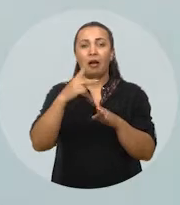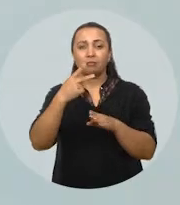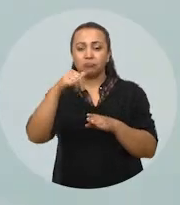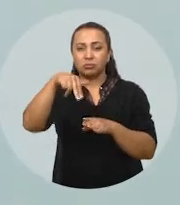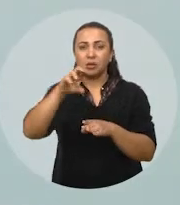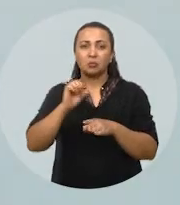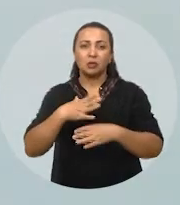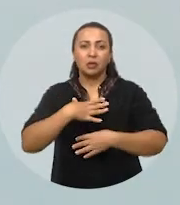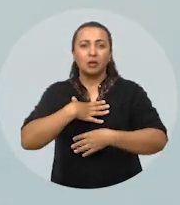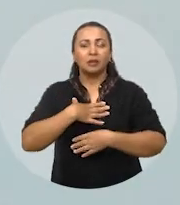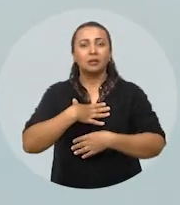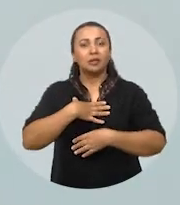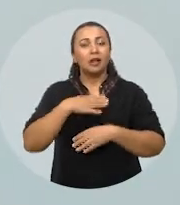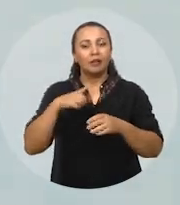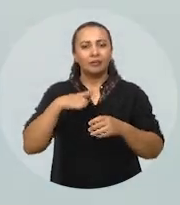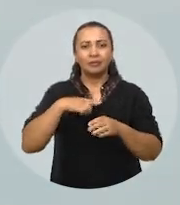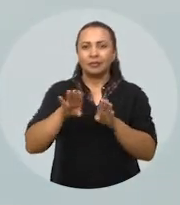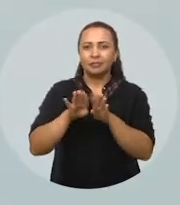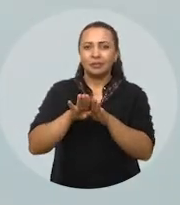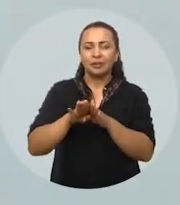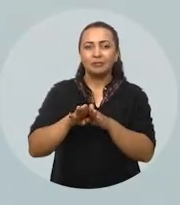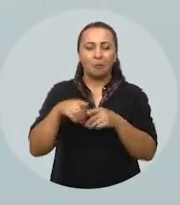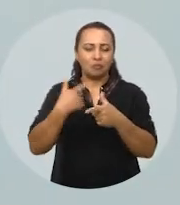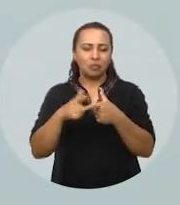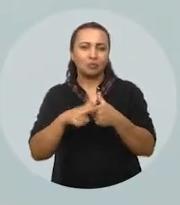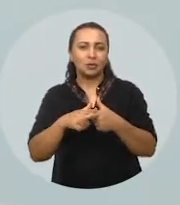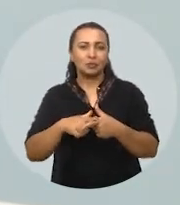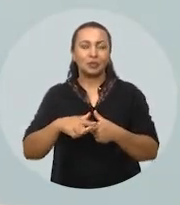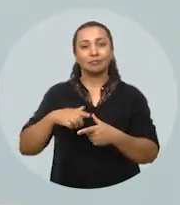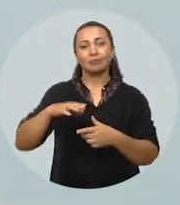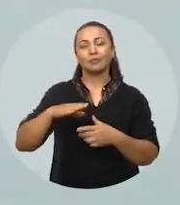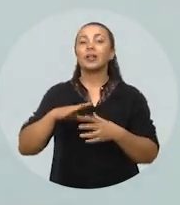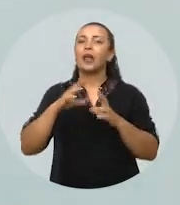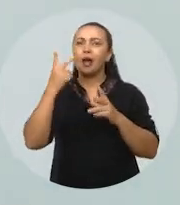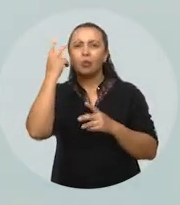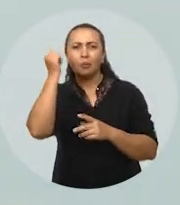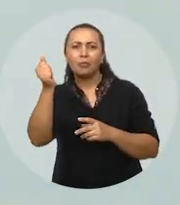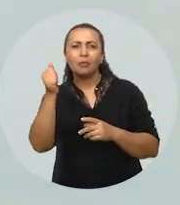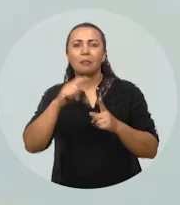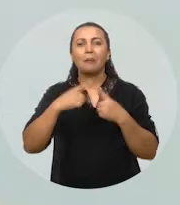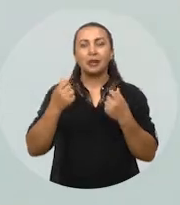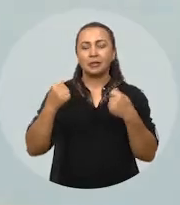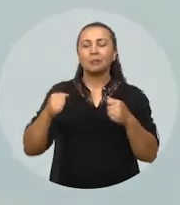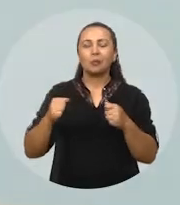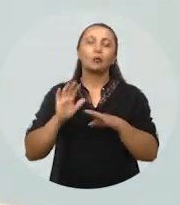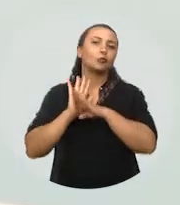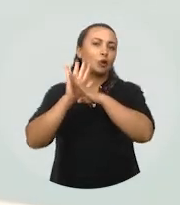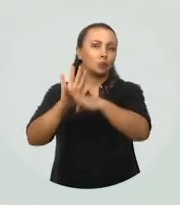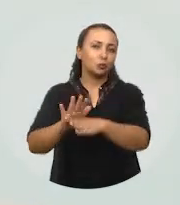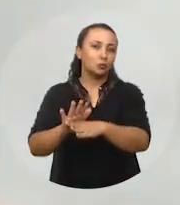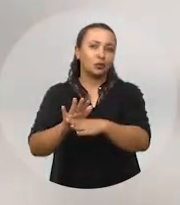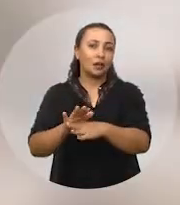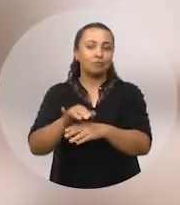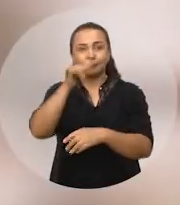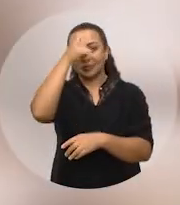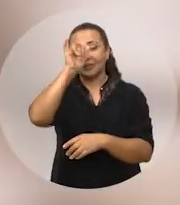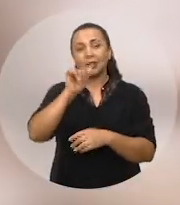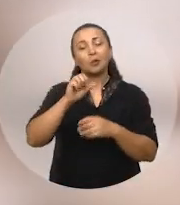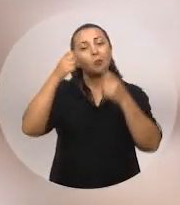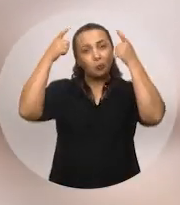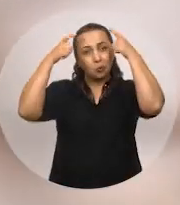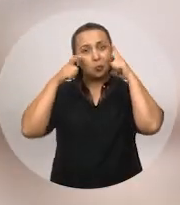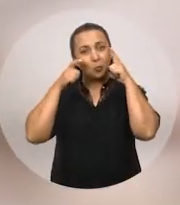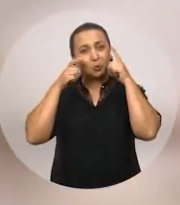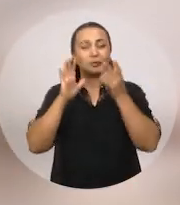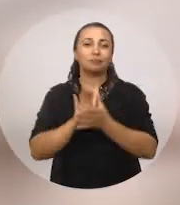geral, edema agudo de pulmão, são situações comuns que também podem se beneficiar da indicação do uso do elmo. Para usar